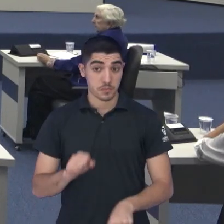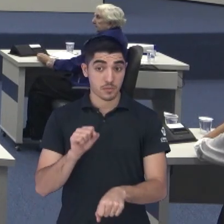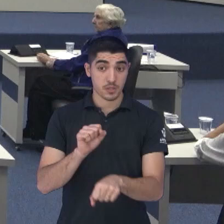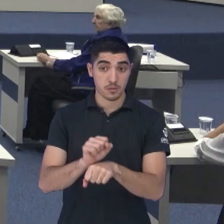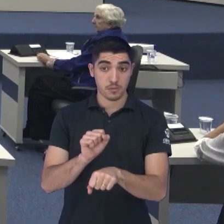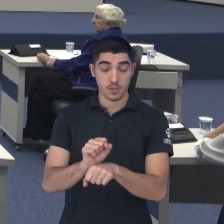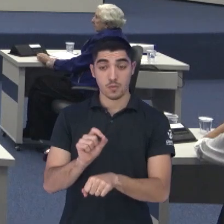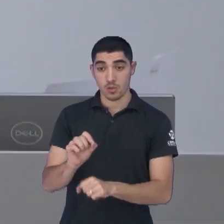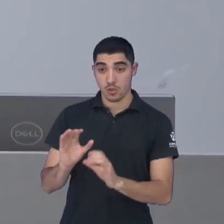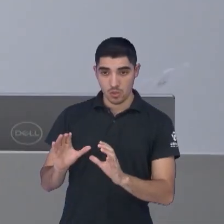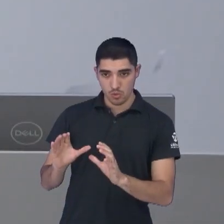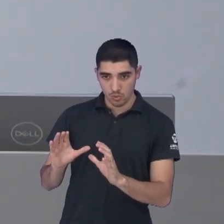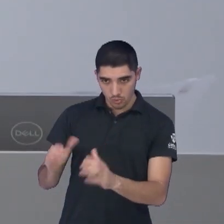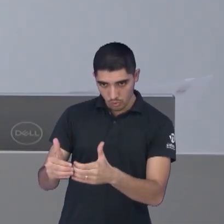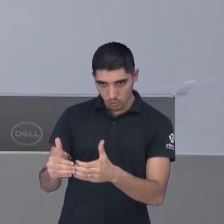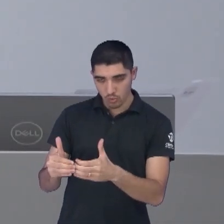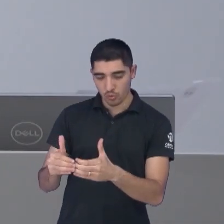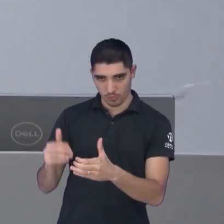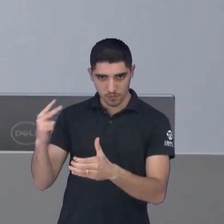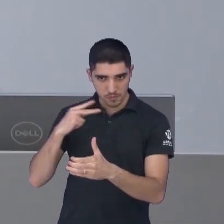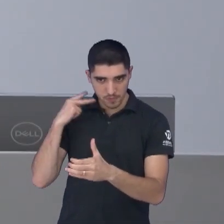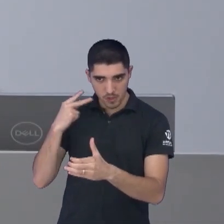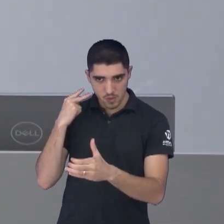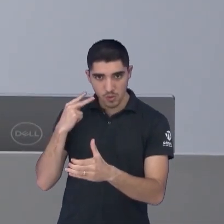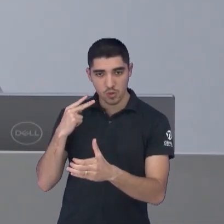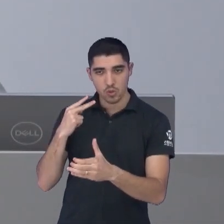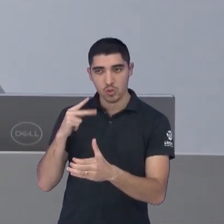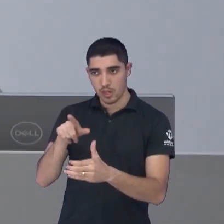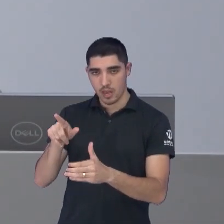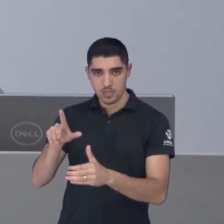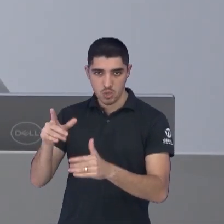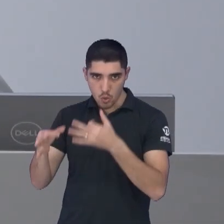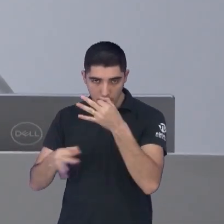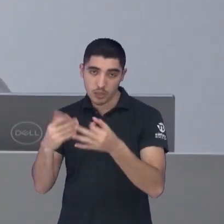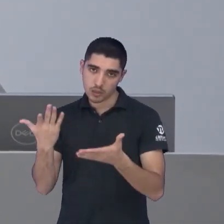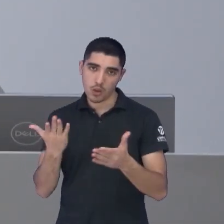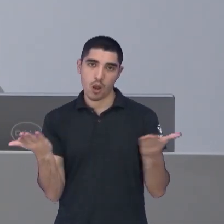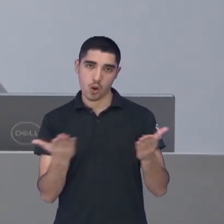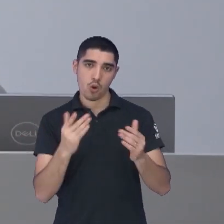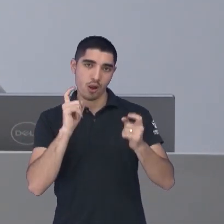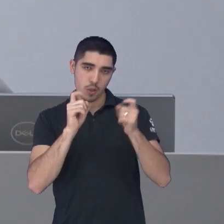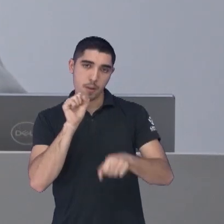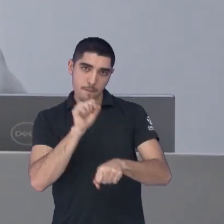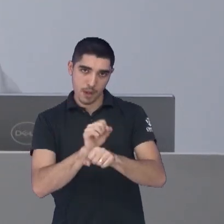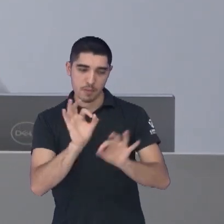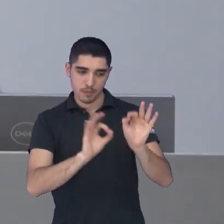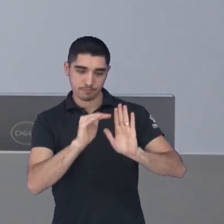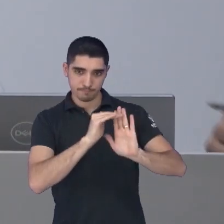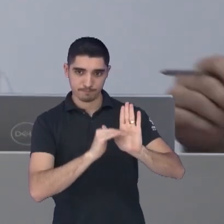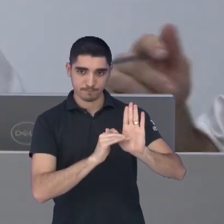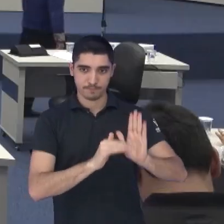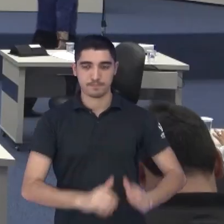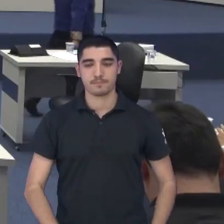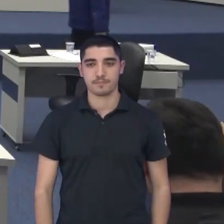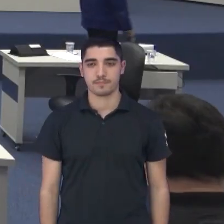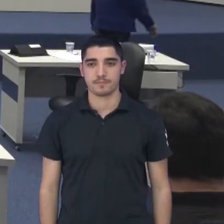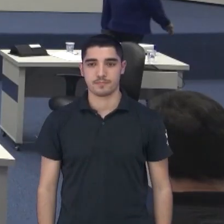pareceres das comissões, então suspenderemos a sessão por algum instante para a reorganização da pauta.